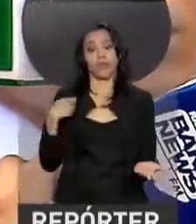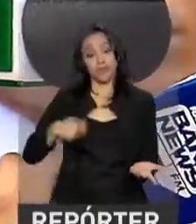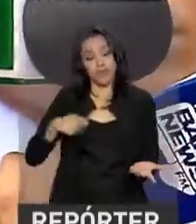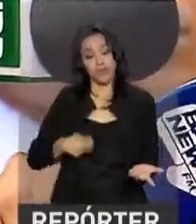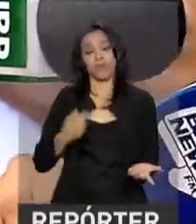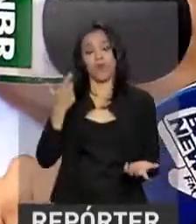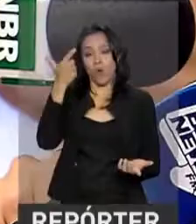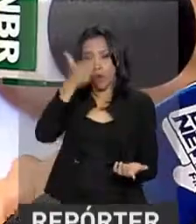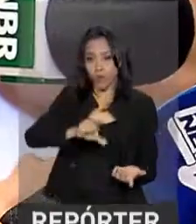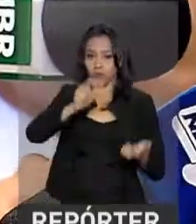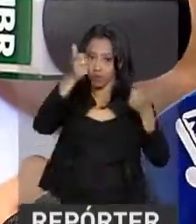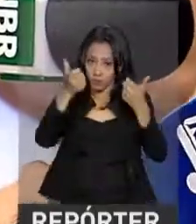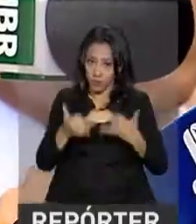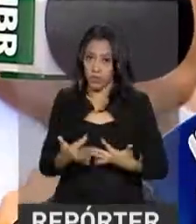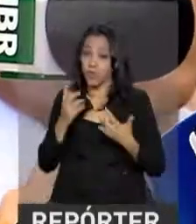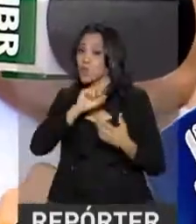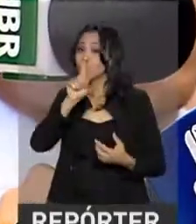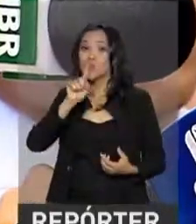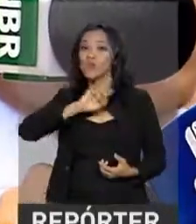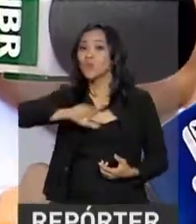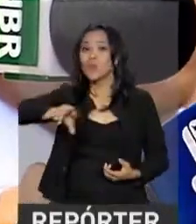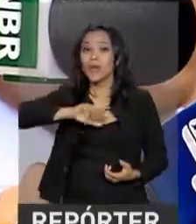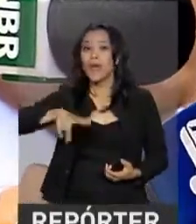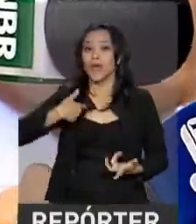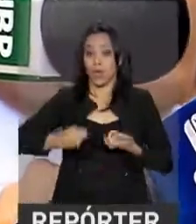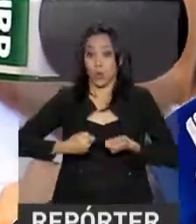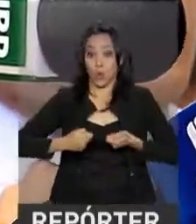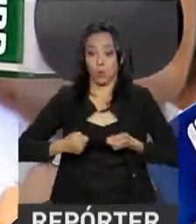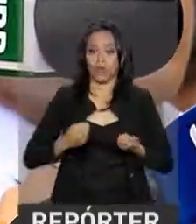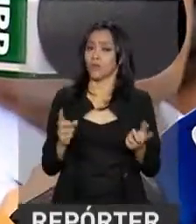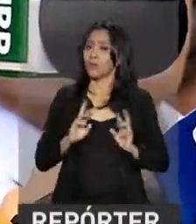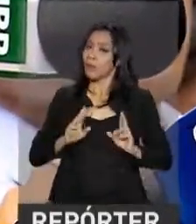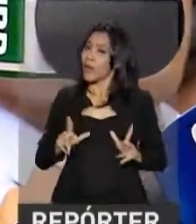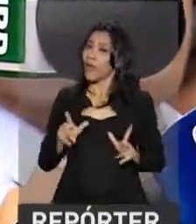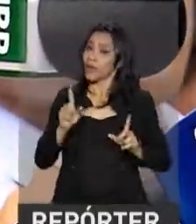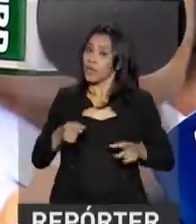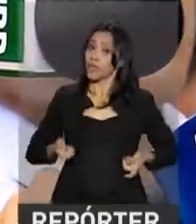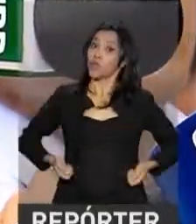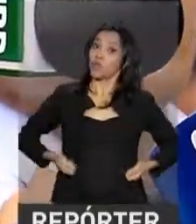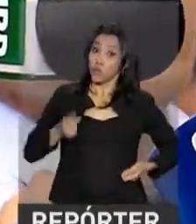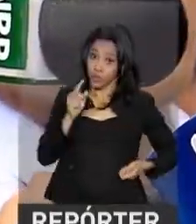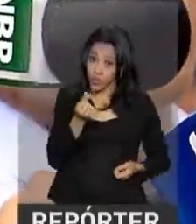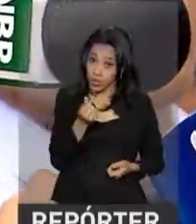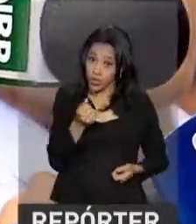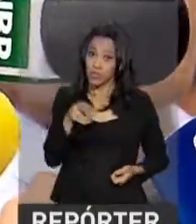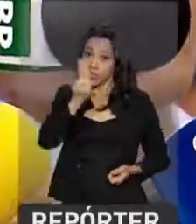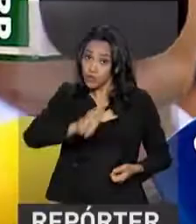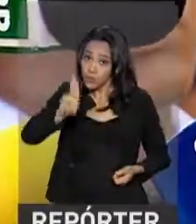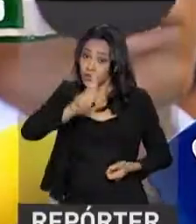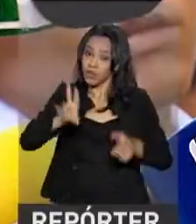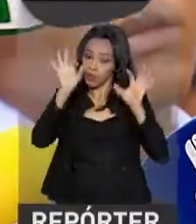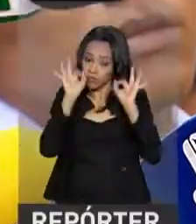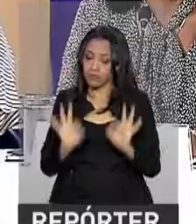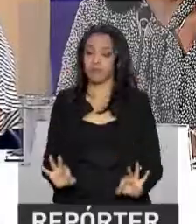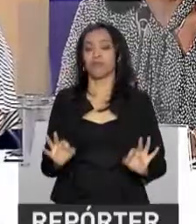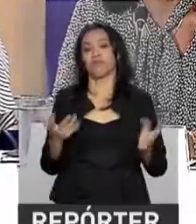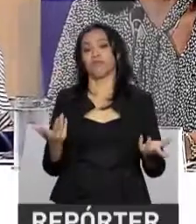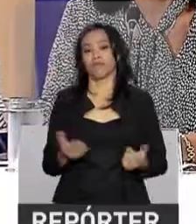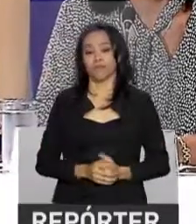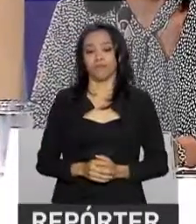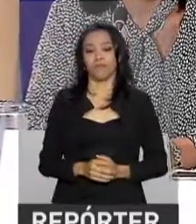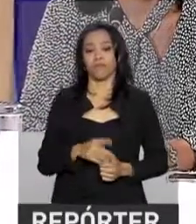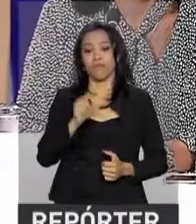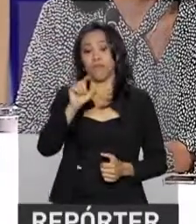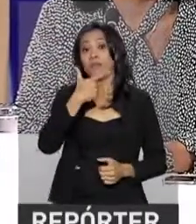volto a repetir não há intenção de fazer economia o que nós queremos é que o gasto seja justo e devidamente monitorado quem